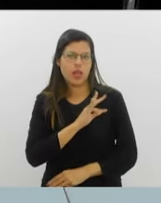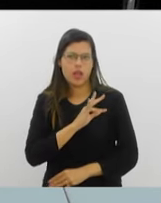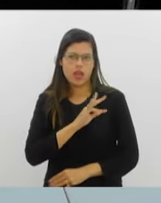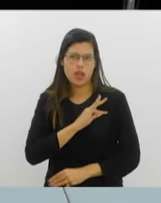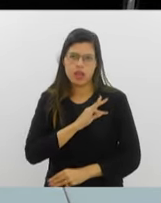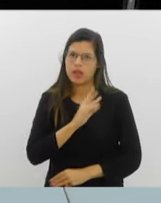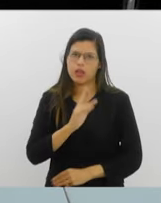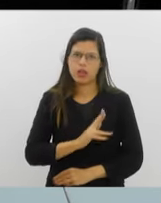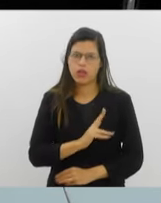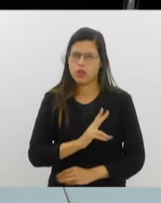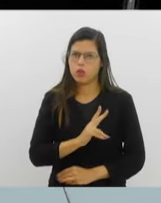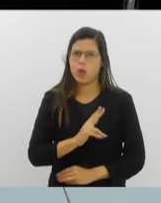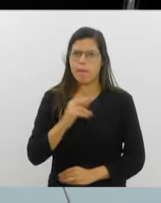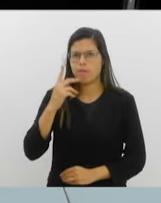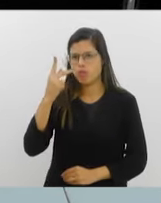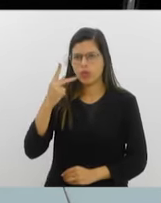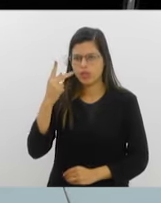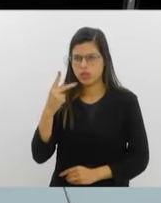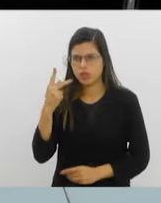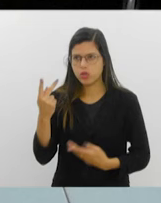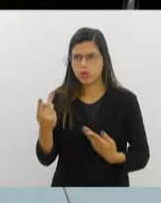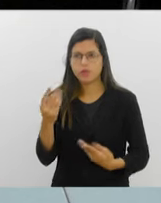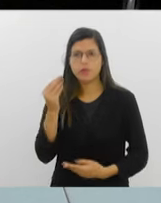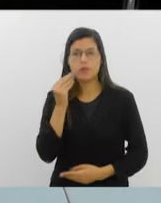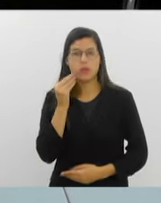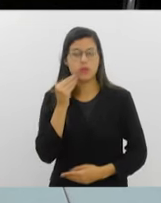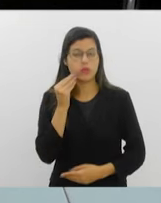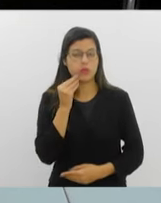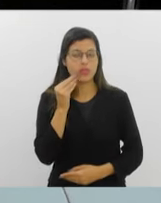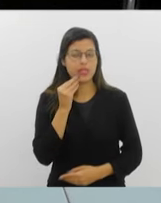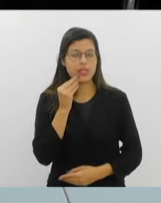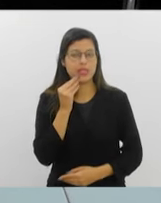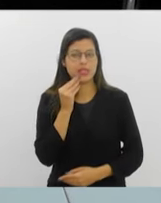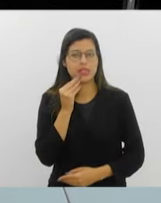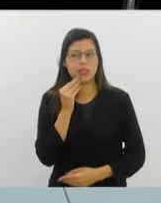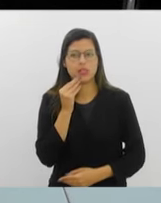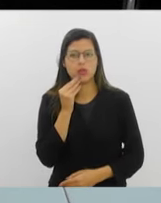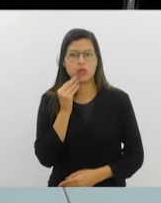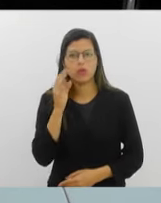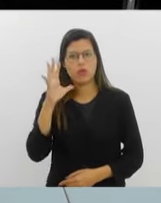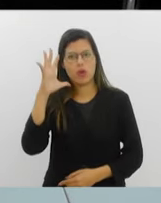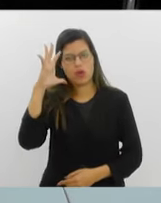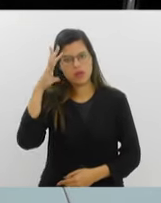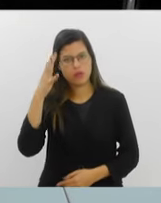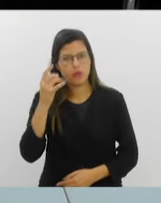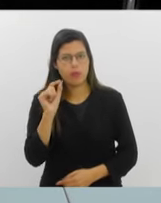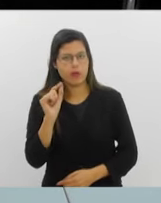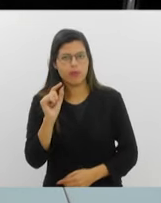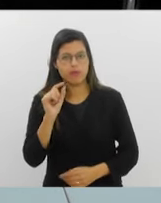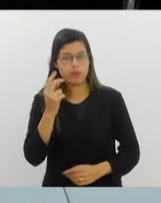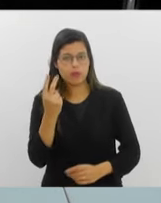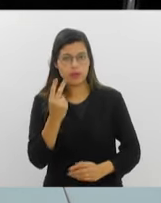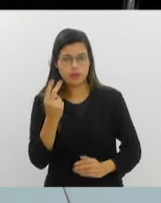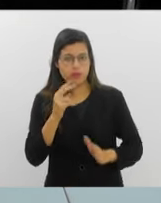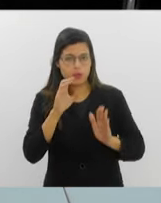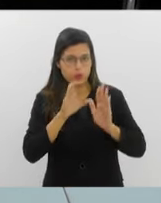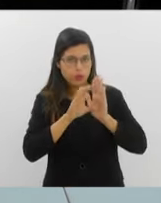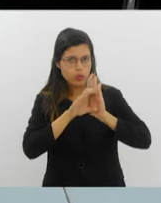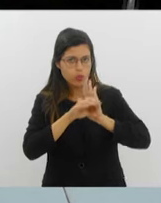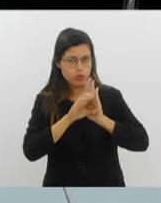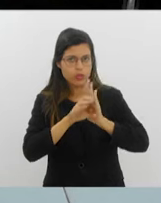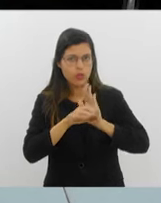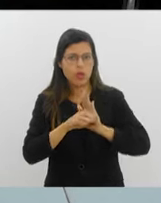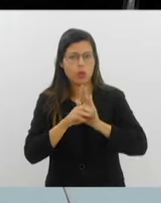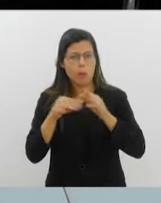política. Então, o que eu estou tentando conciliar são esses dois conceitos. Porque, pelo MEC,